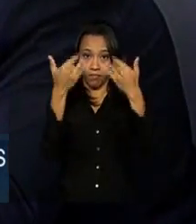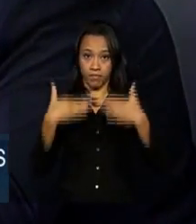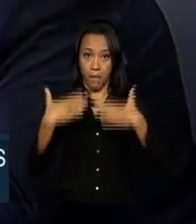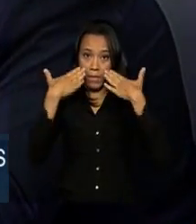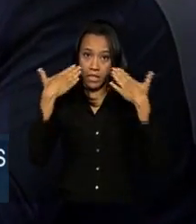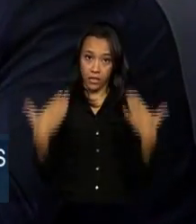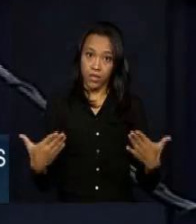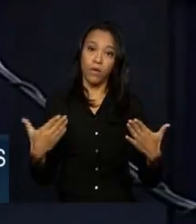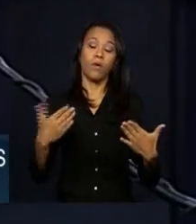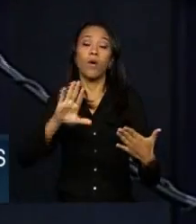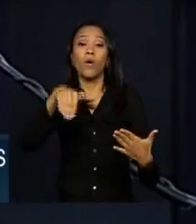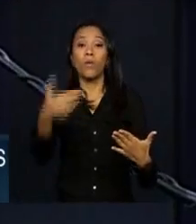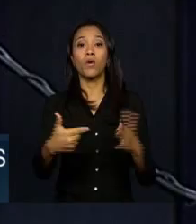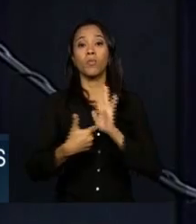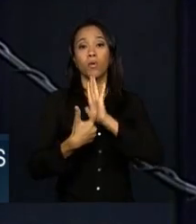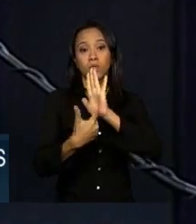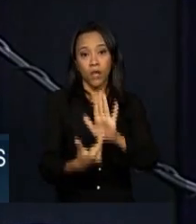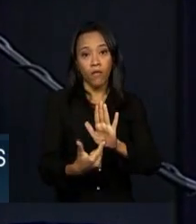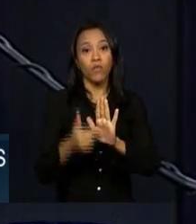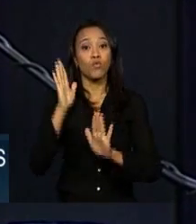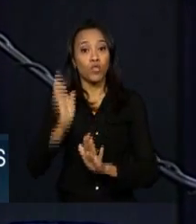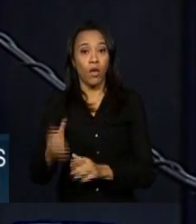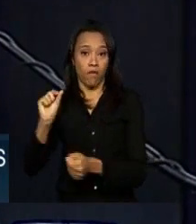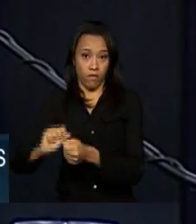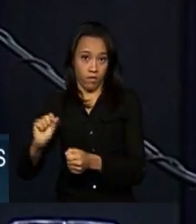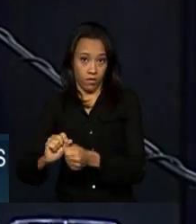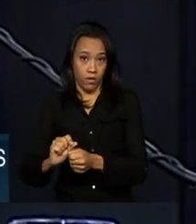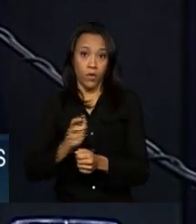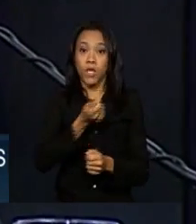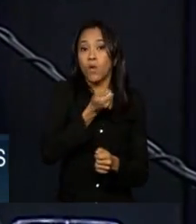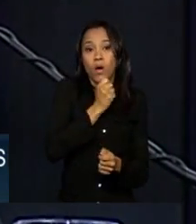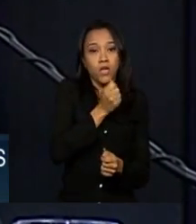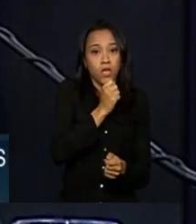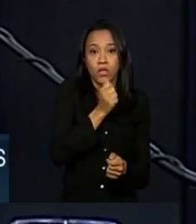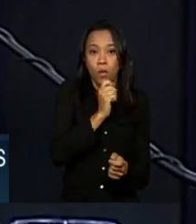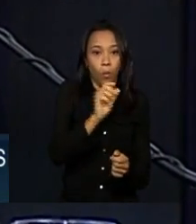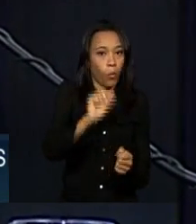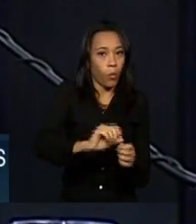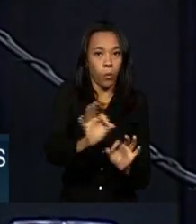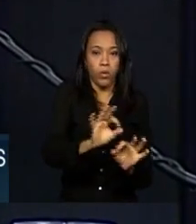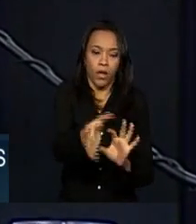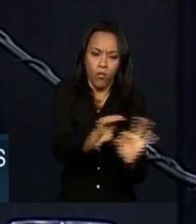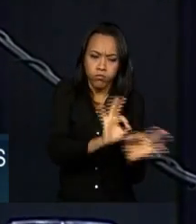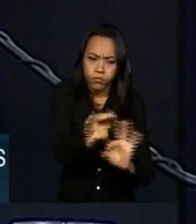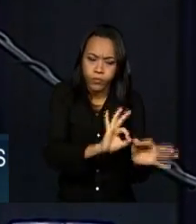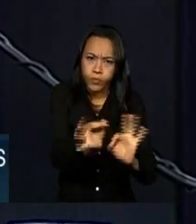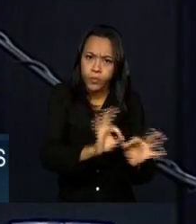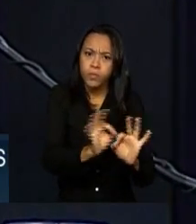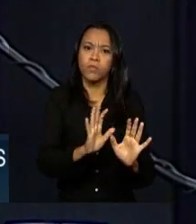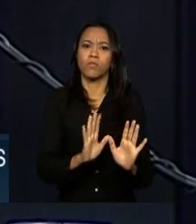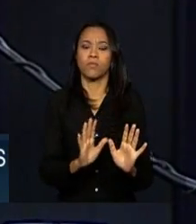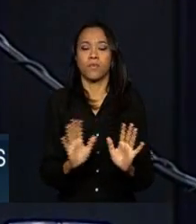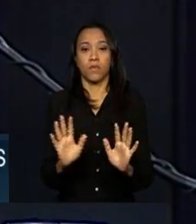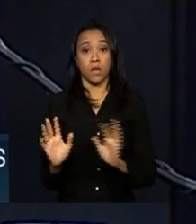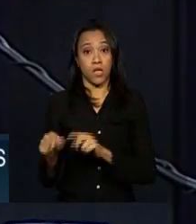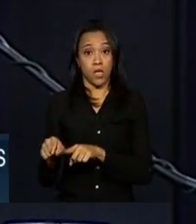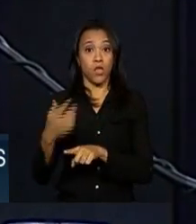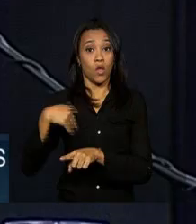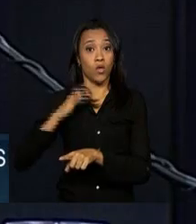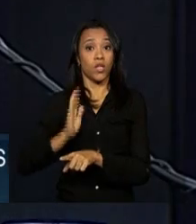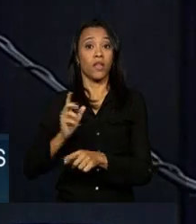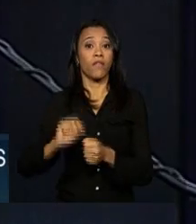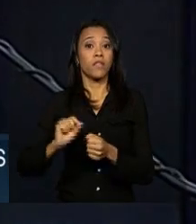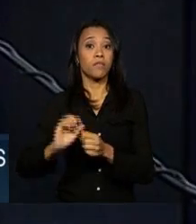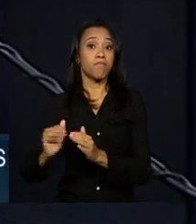apresentava o orçado e o realizado emem alguns casos nós estávamos operando mais do que o orçado